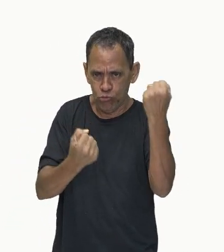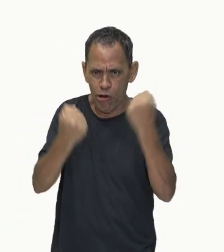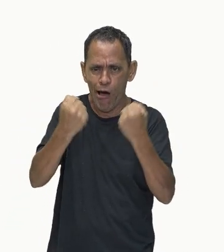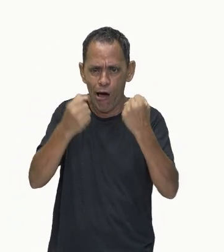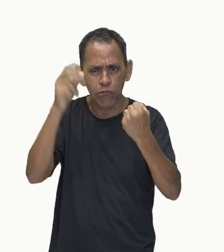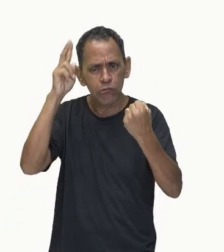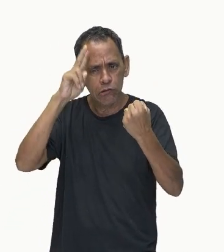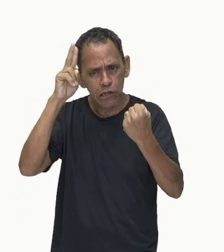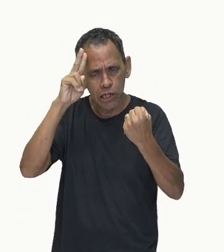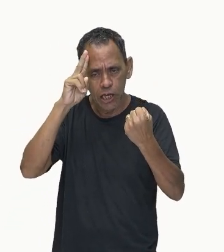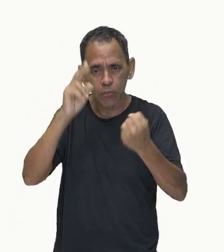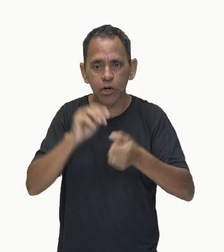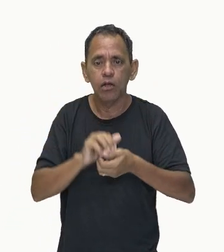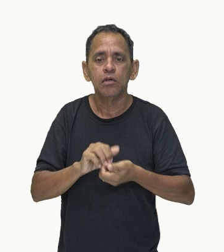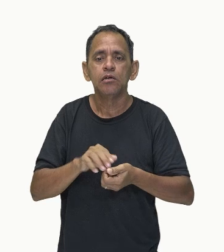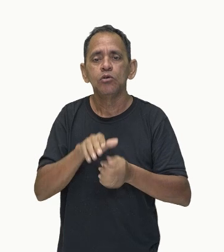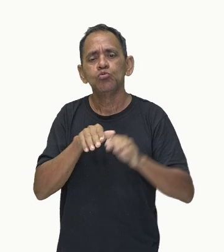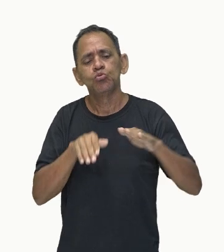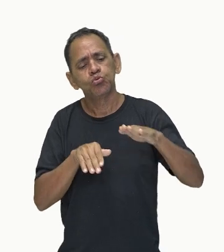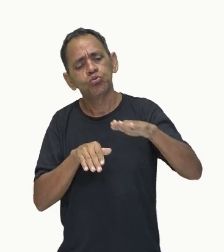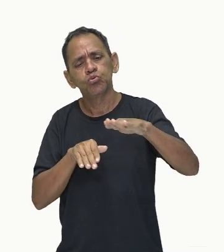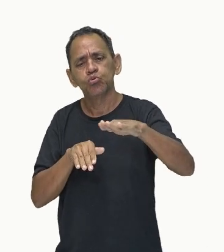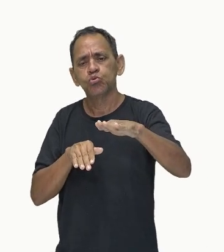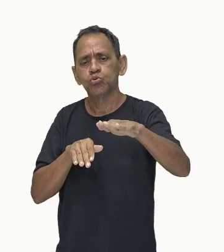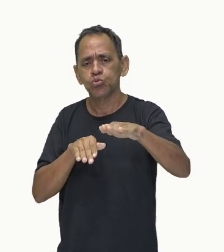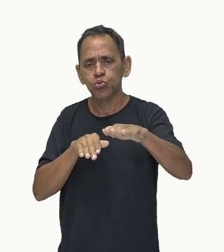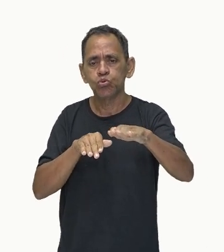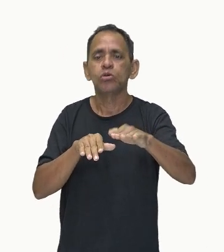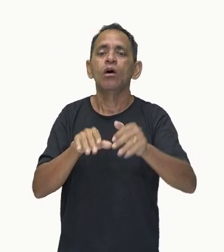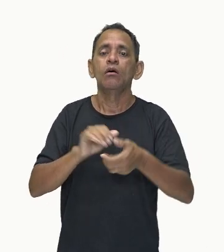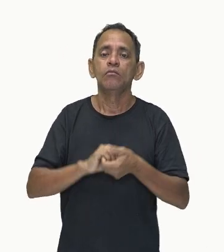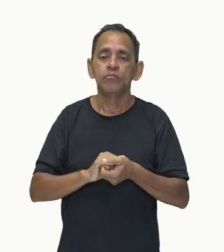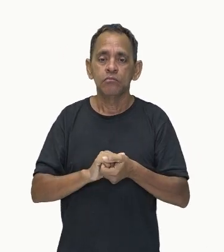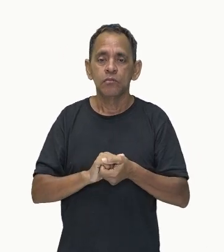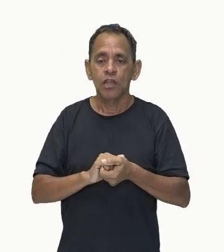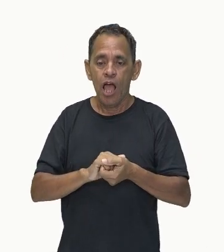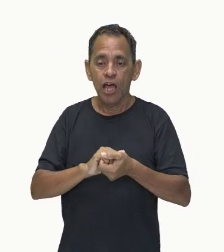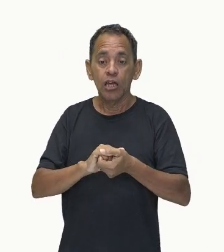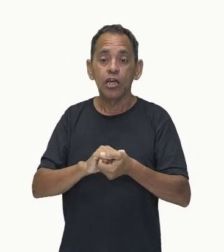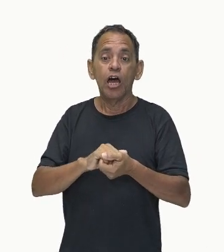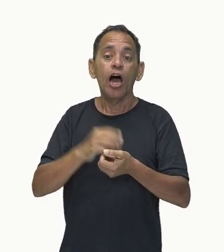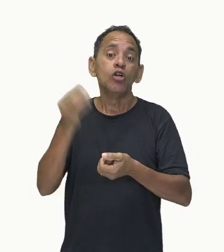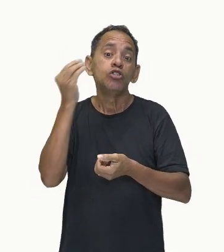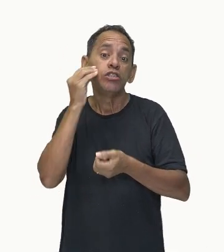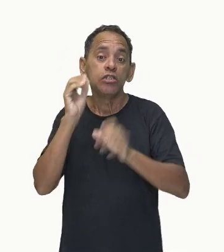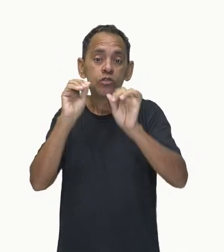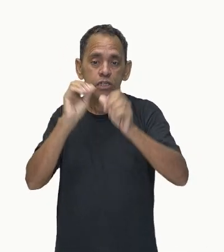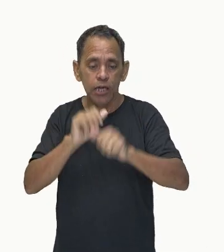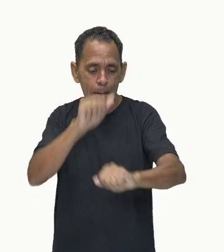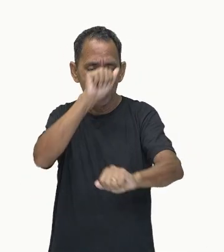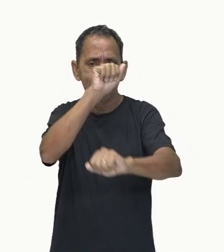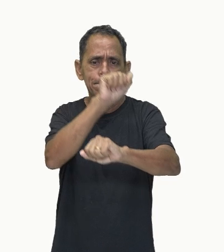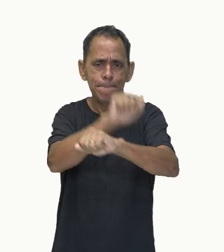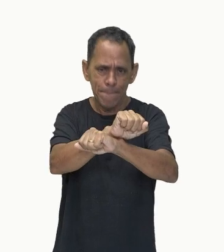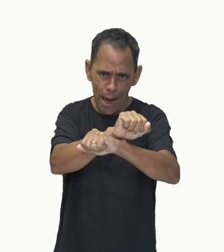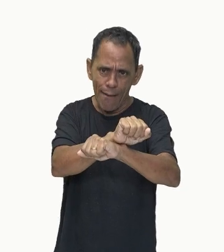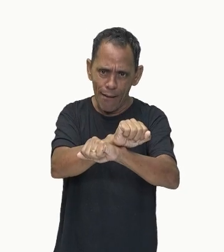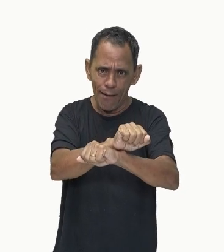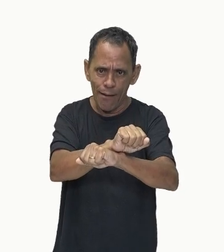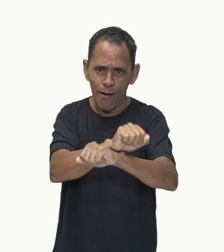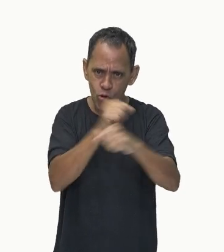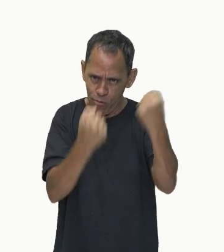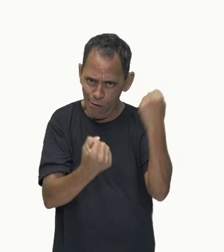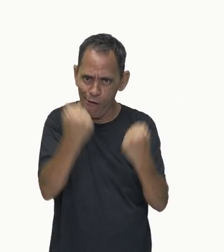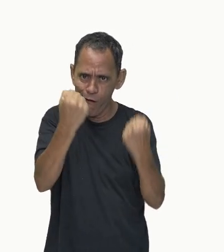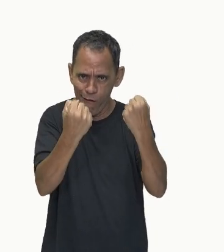ao movimento para tentar parar o corpo. Aí o trabalho é um trabalho que eu chamo de trabalho resistente e é um trabalho